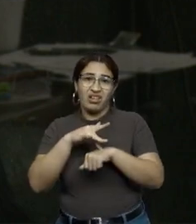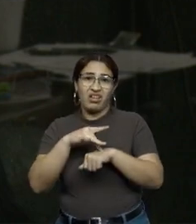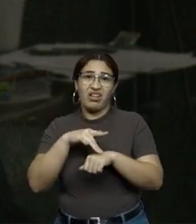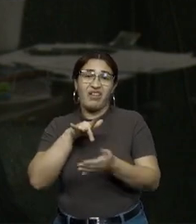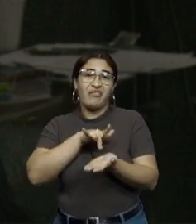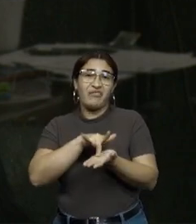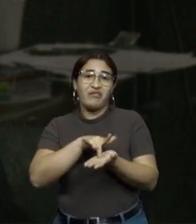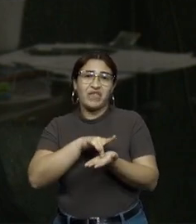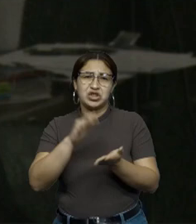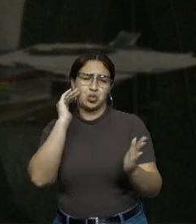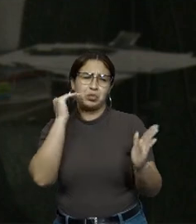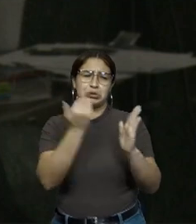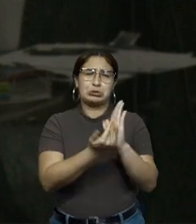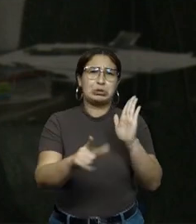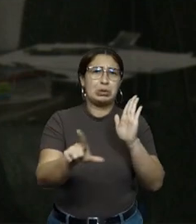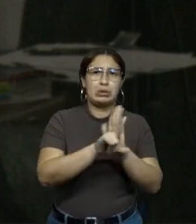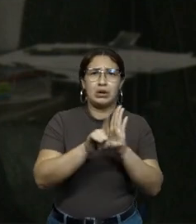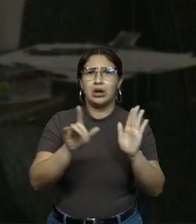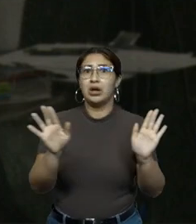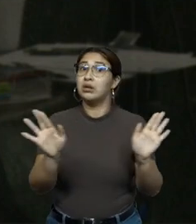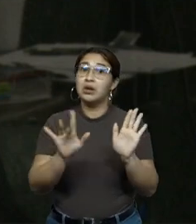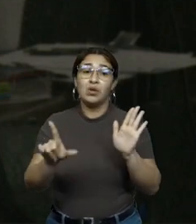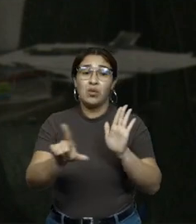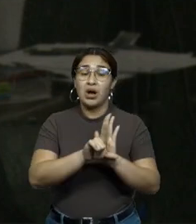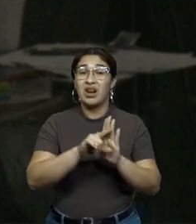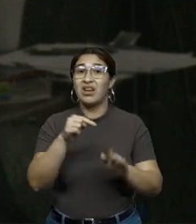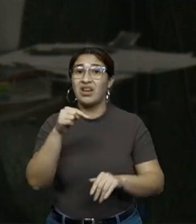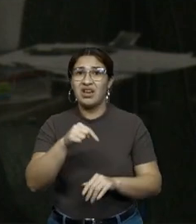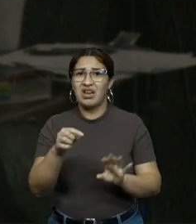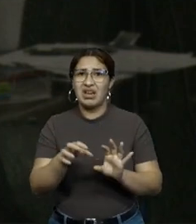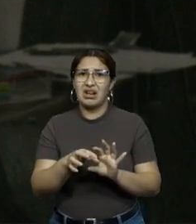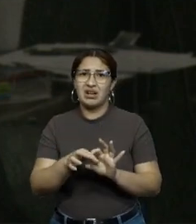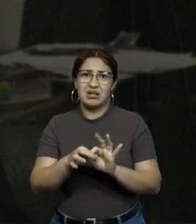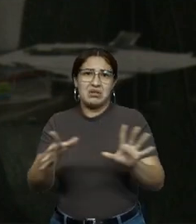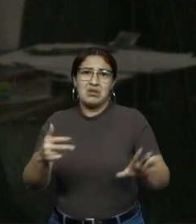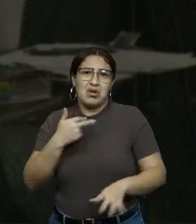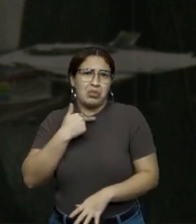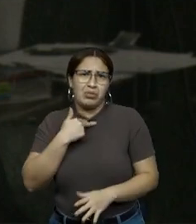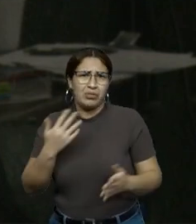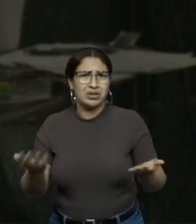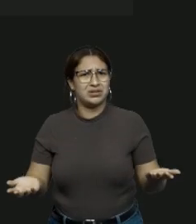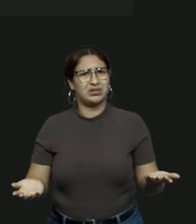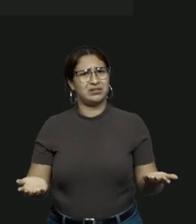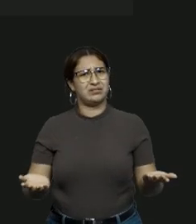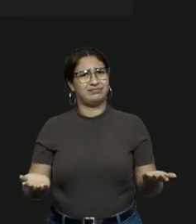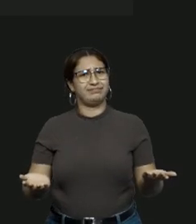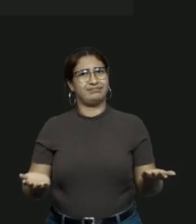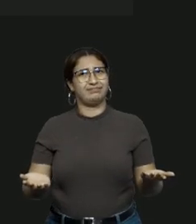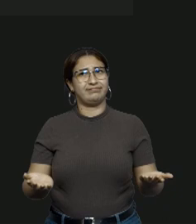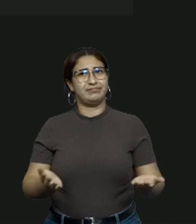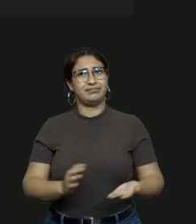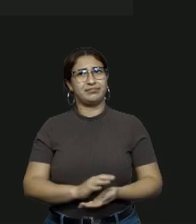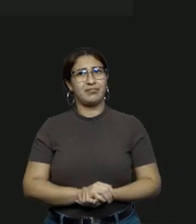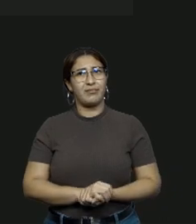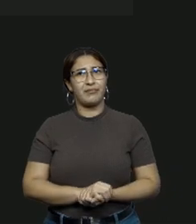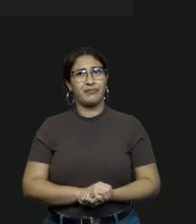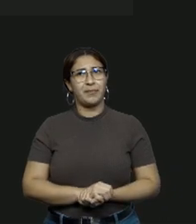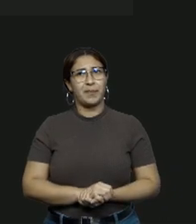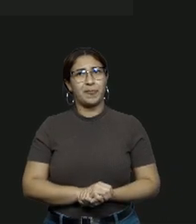estamos cumprindo a lei infelizmente a lei não permite não permite que